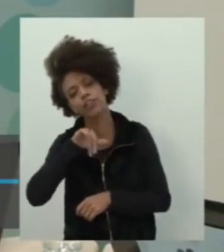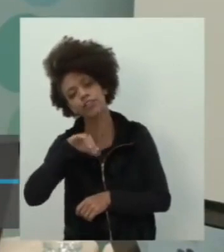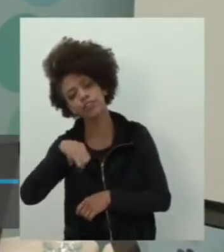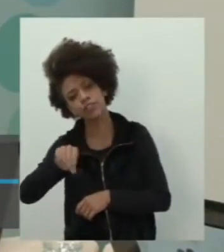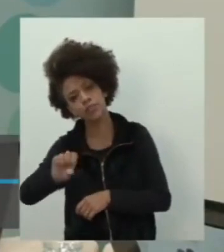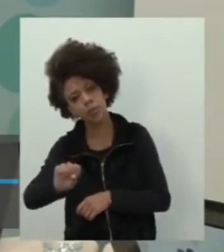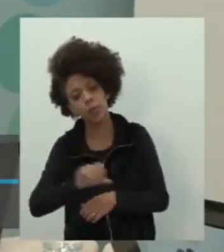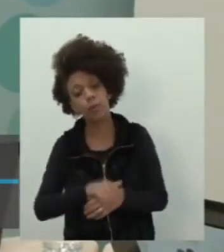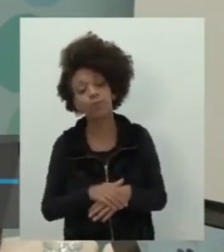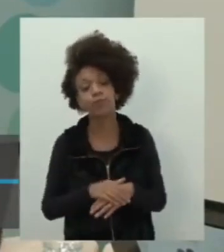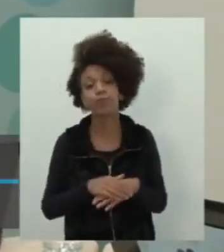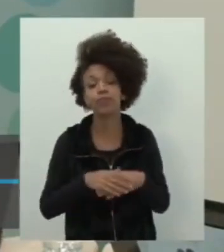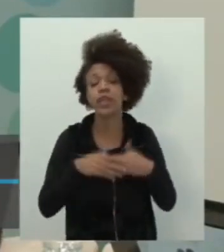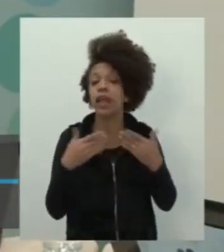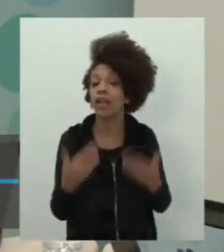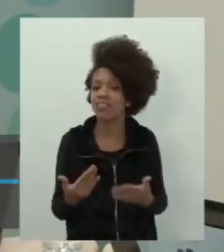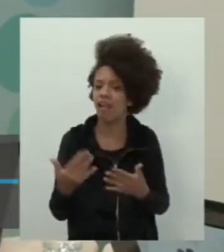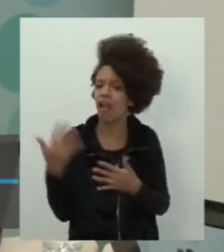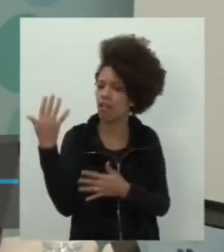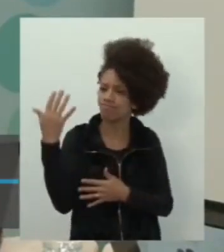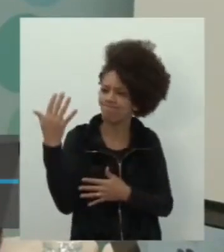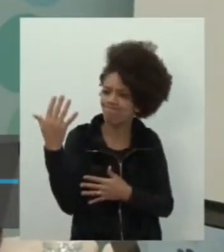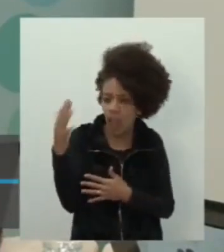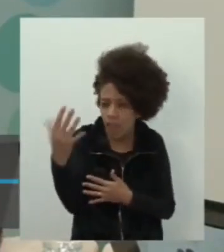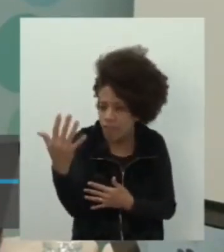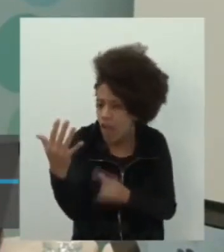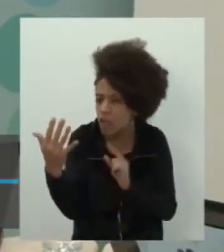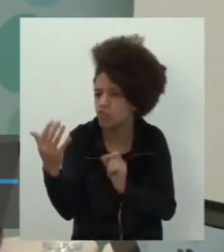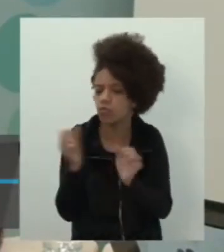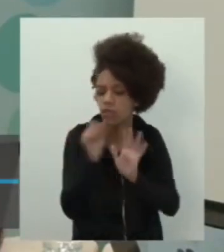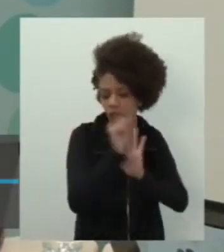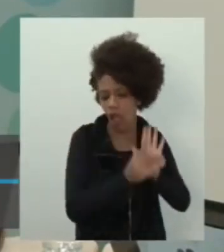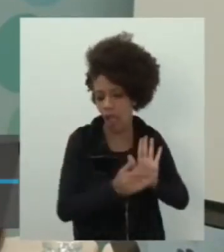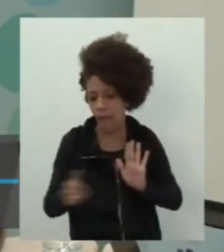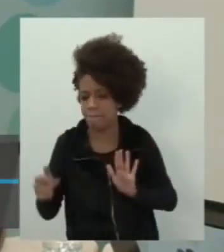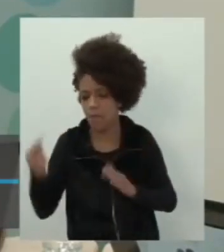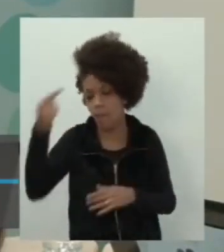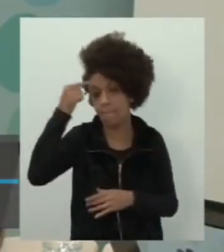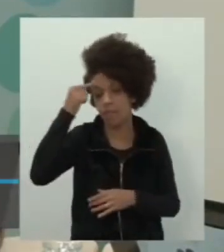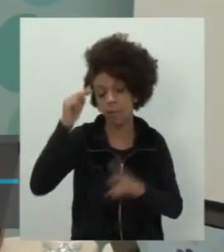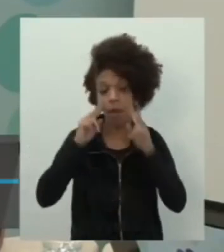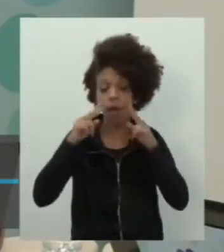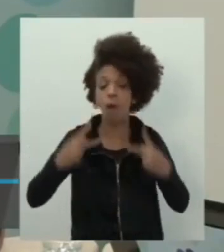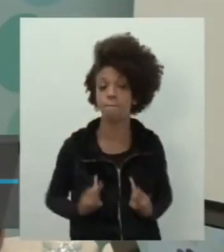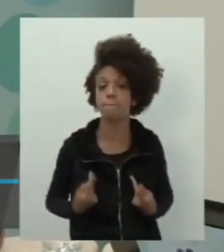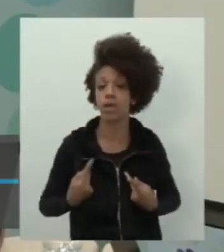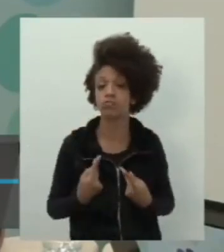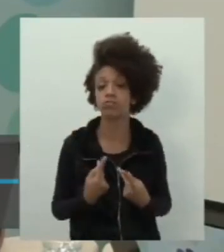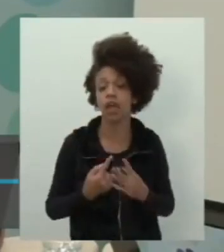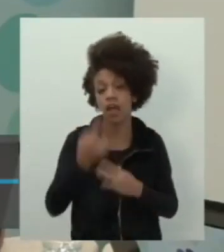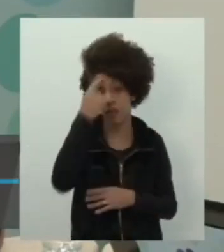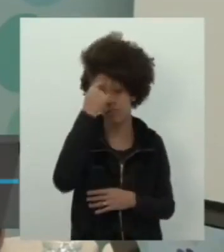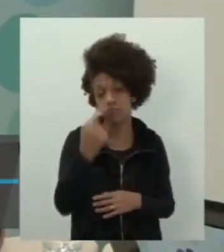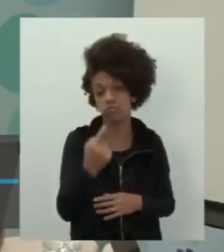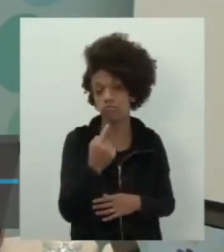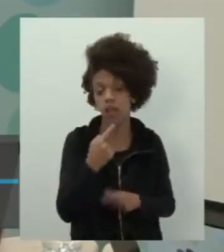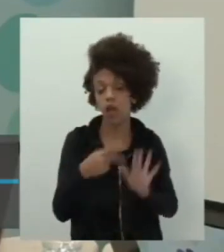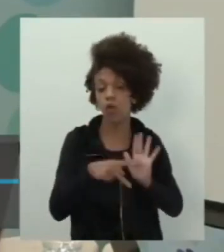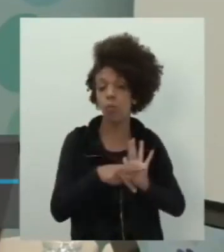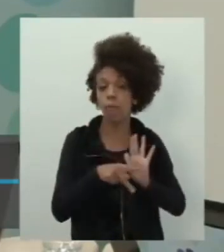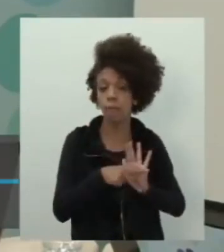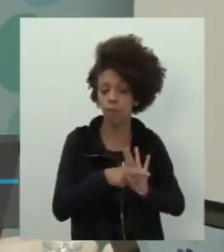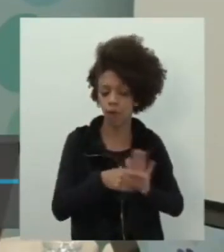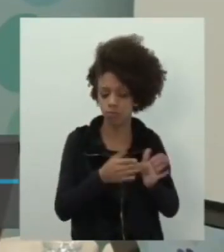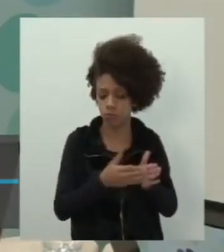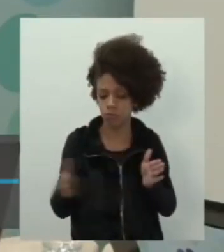movimentos refletem muito do que foi a sua época, o pensamento humano, as características próprias do seu